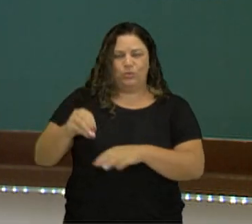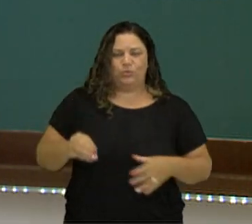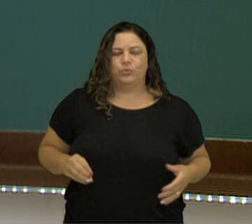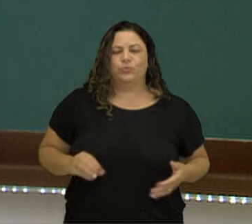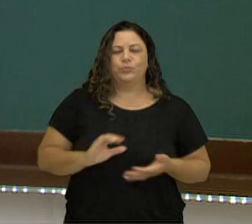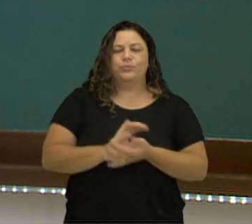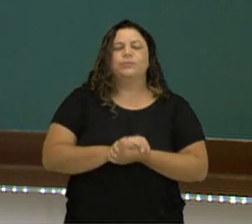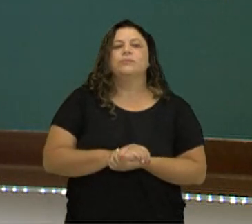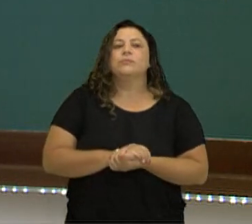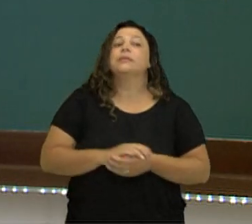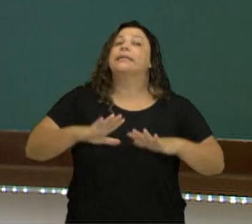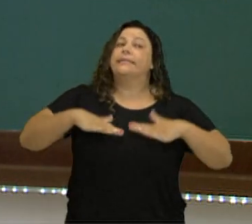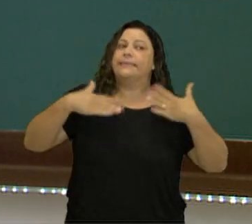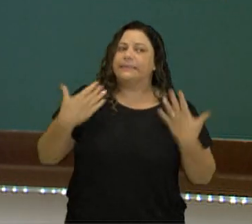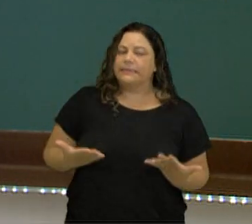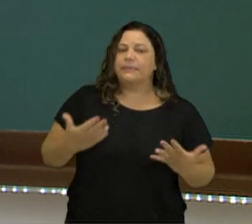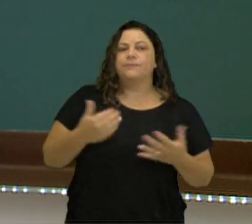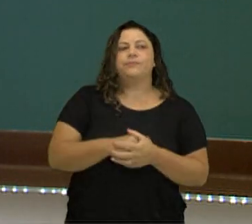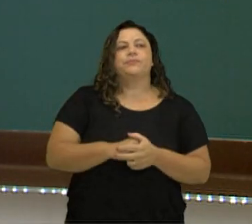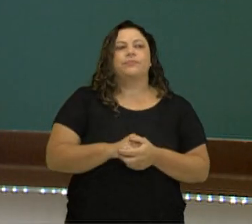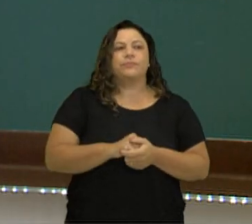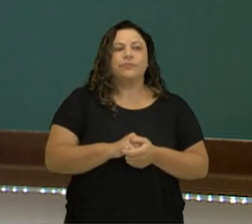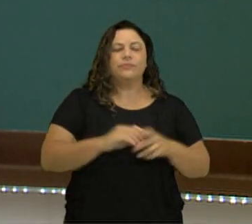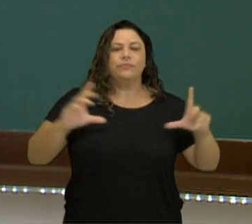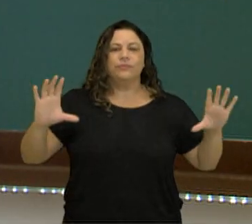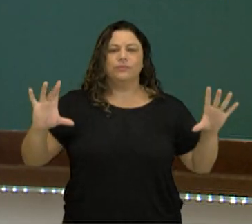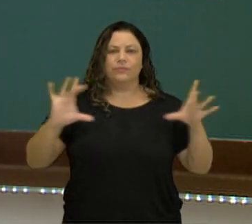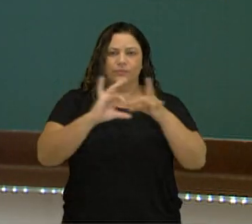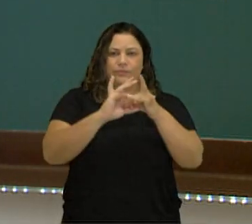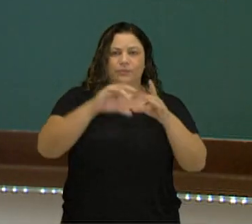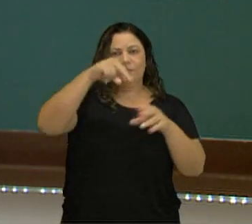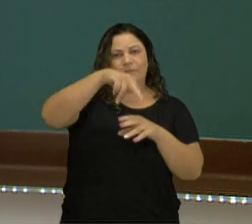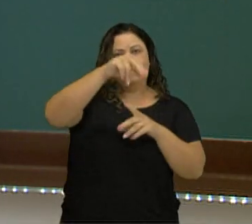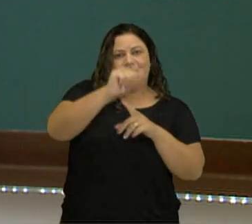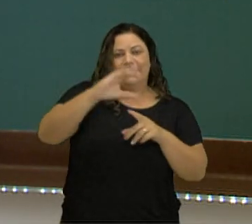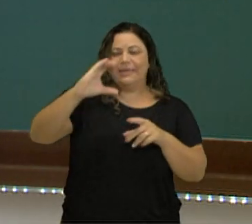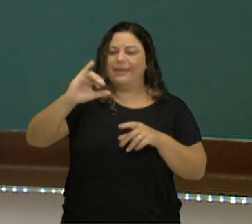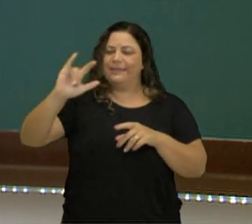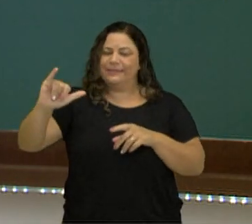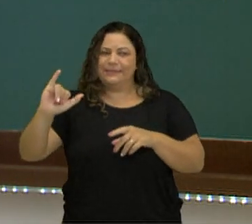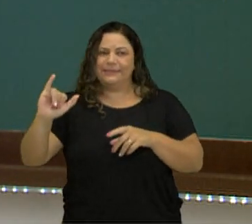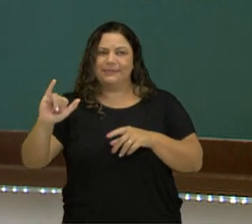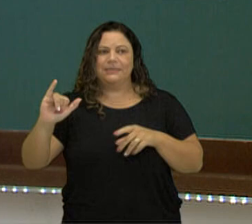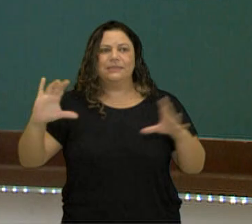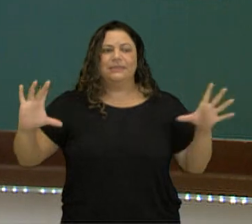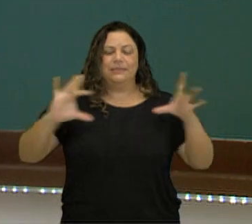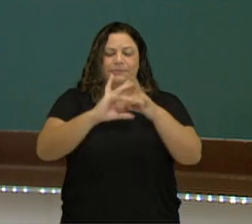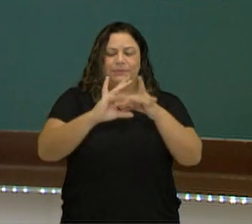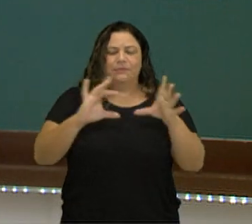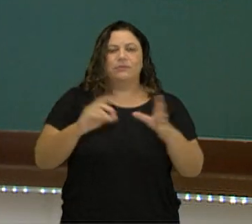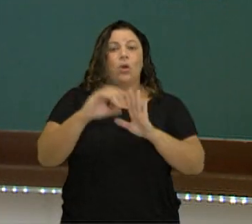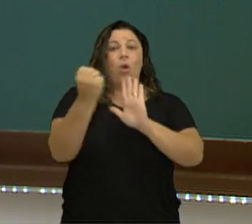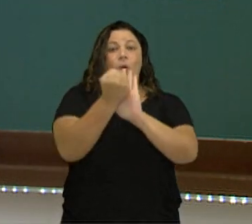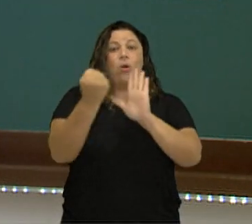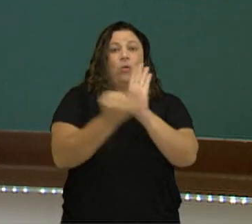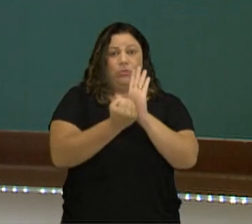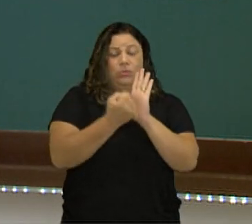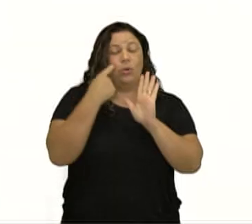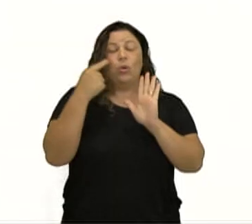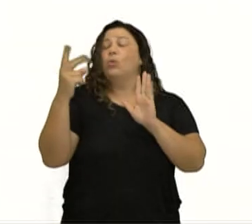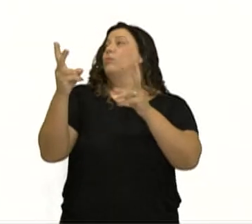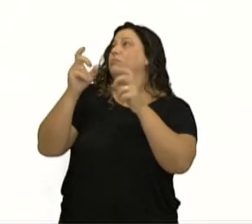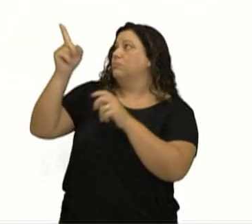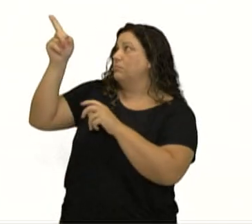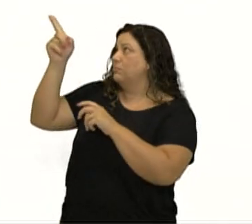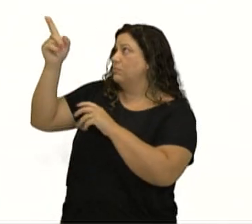legal. Portanto, cloreto de sódio, olha só os símbolos do sal, né? Do cloreto